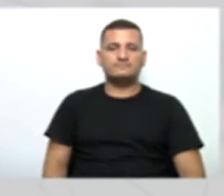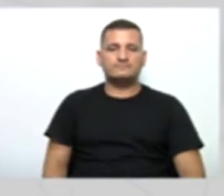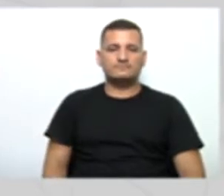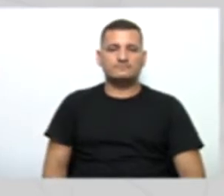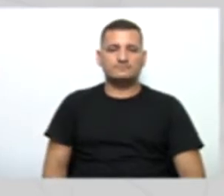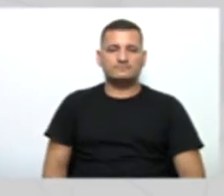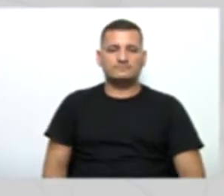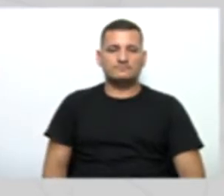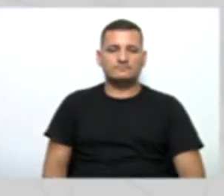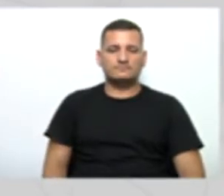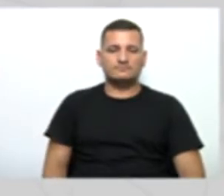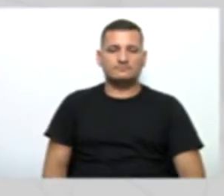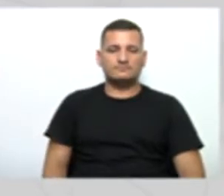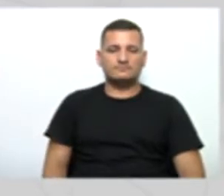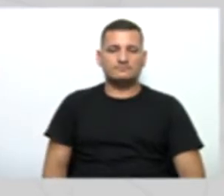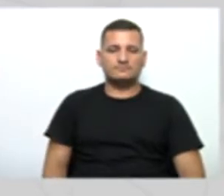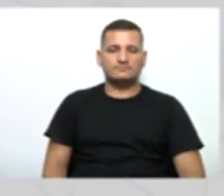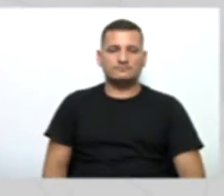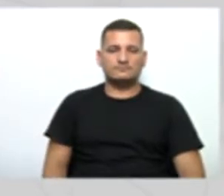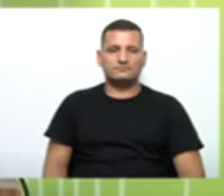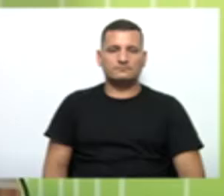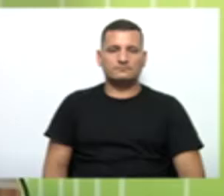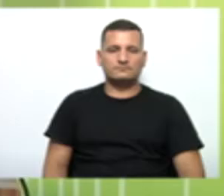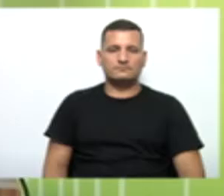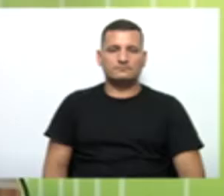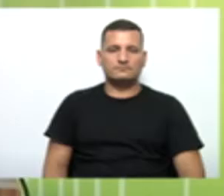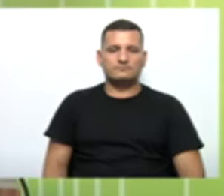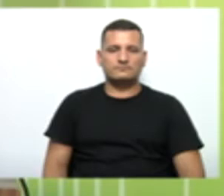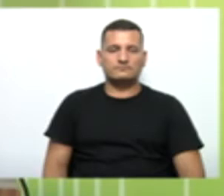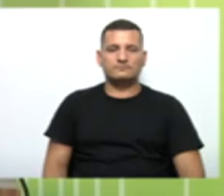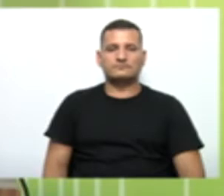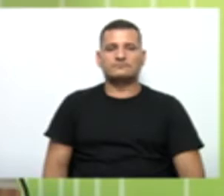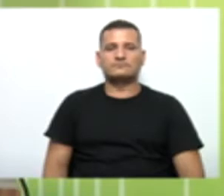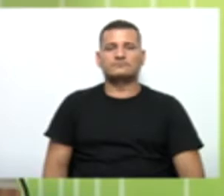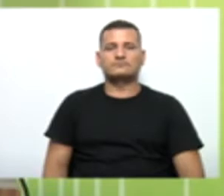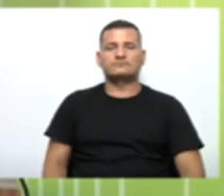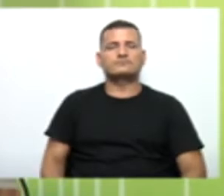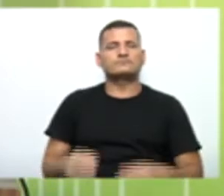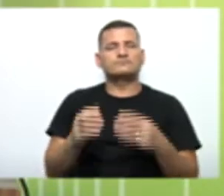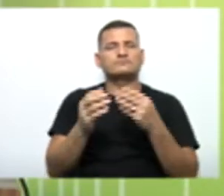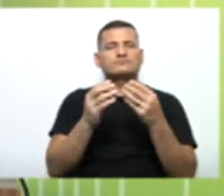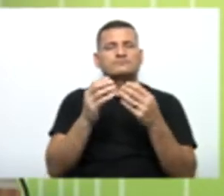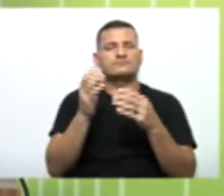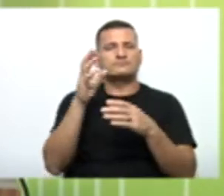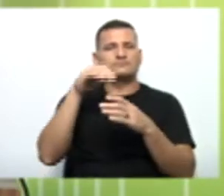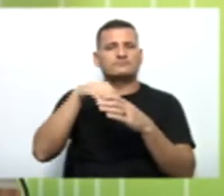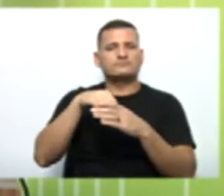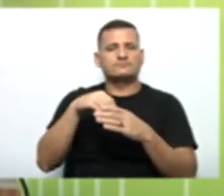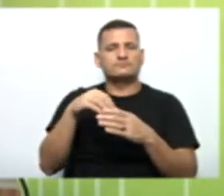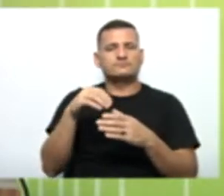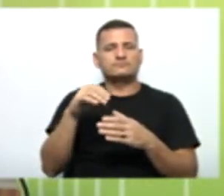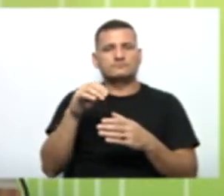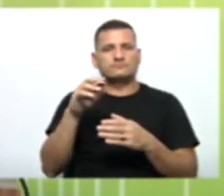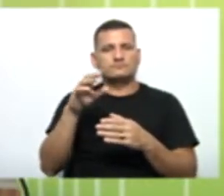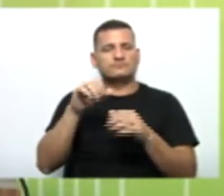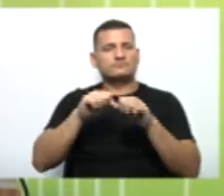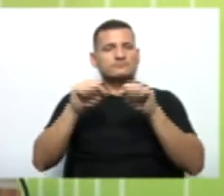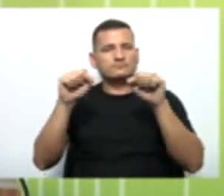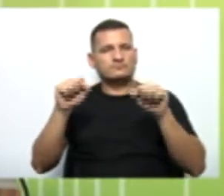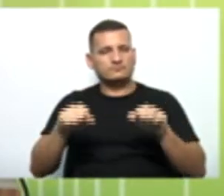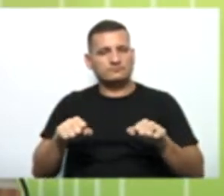Ó, vamos para cá. Em que tipo? Ó, em que tipo de funcionalidade uma